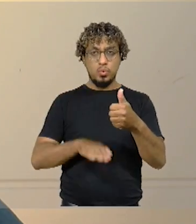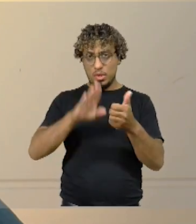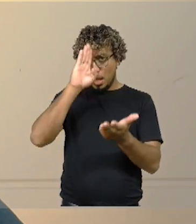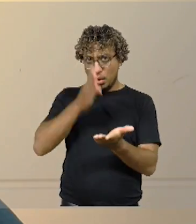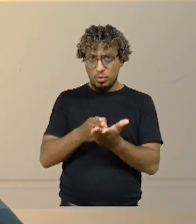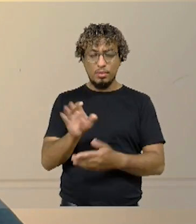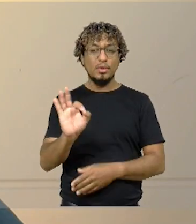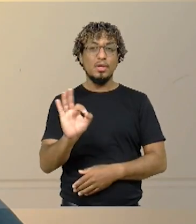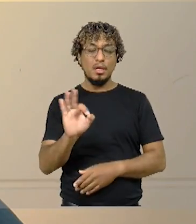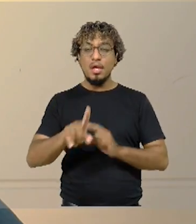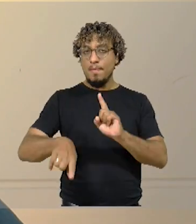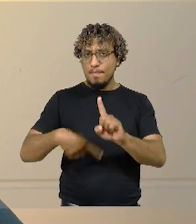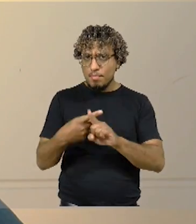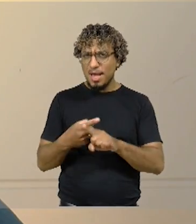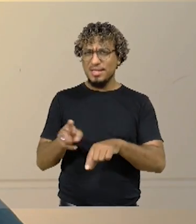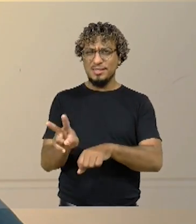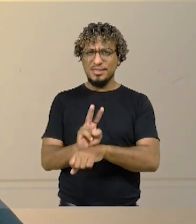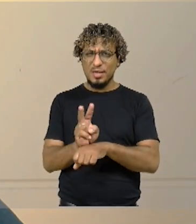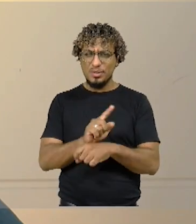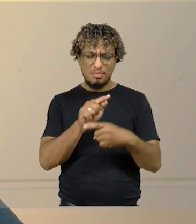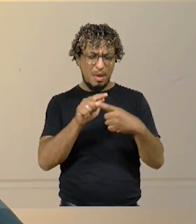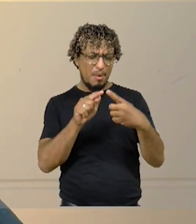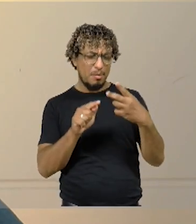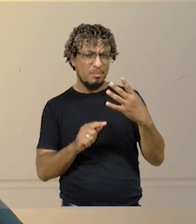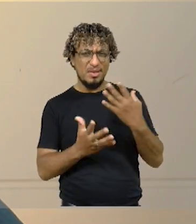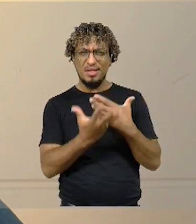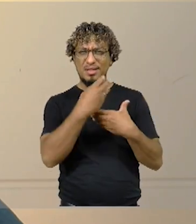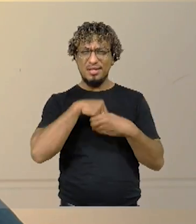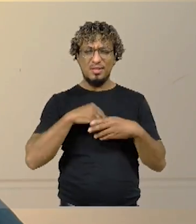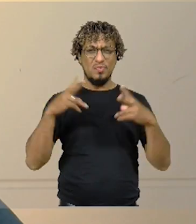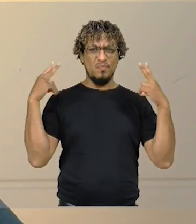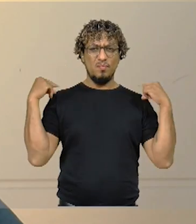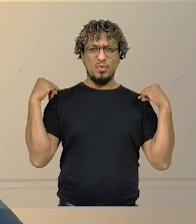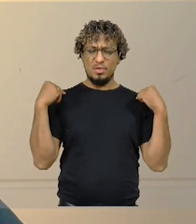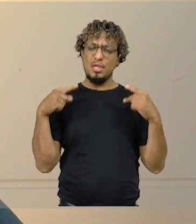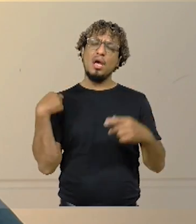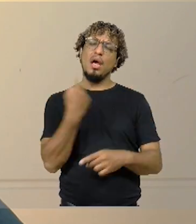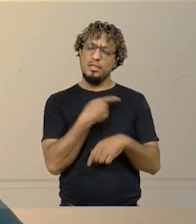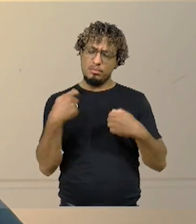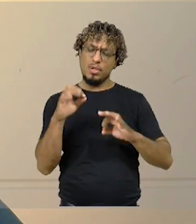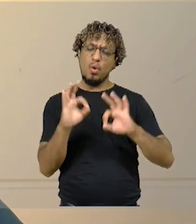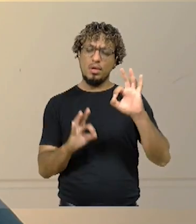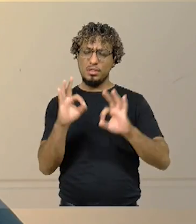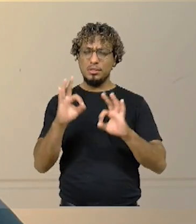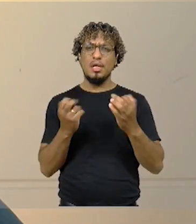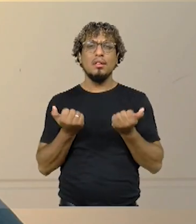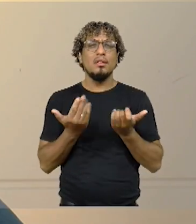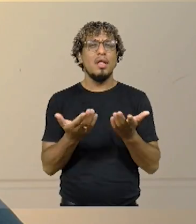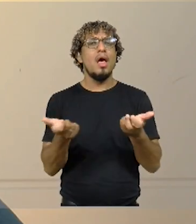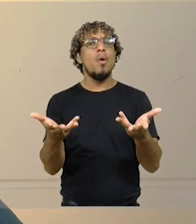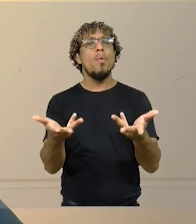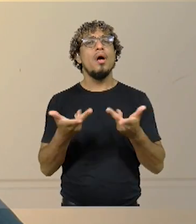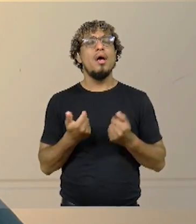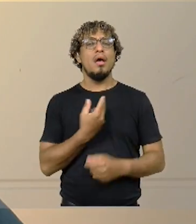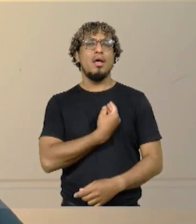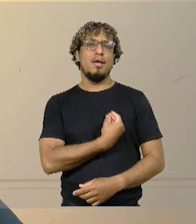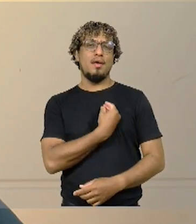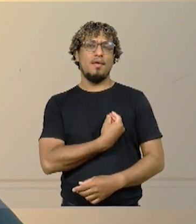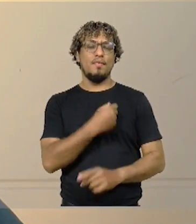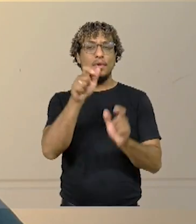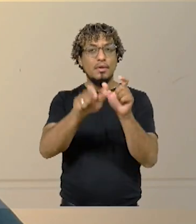né? Fazer ciclovias conectadas, porque não adianta você fazer um pedaço de ciclovia e depois a pessoa não consegue nem se deslocar,